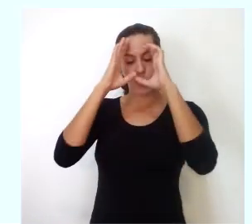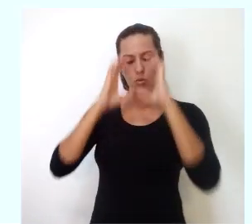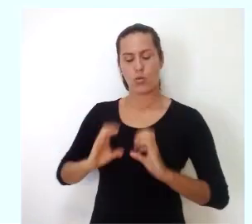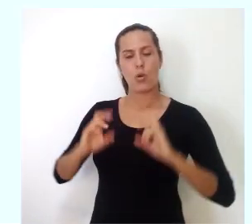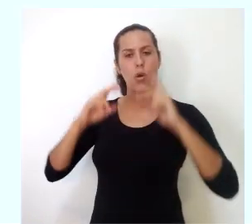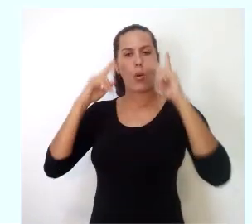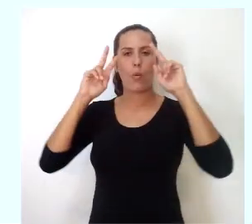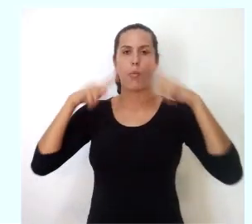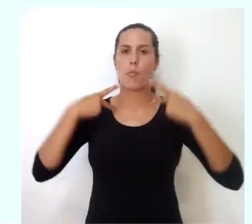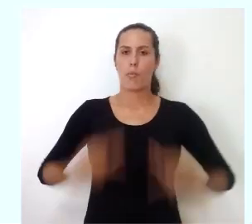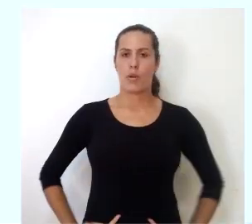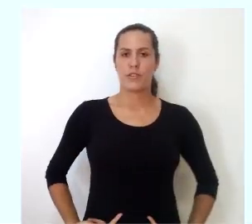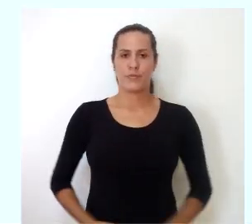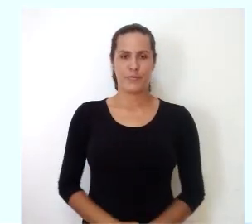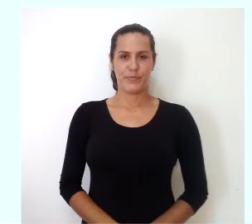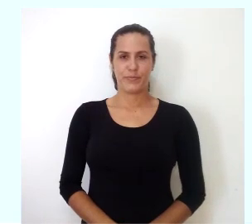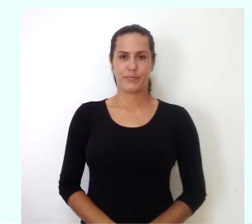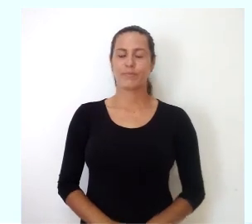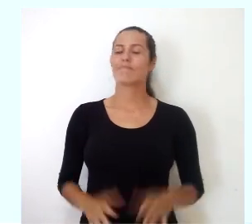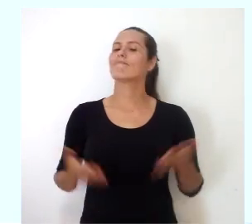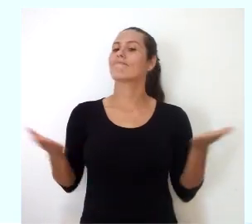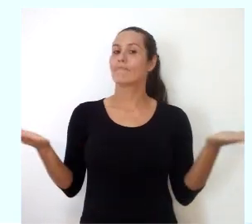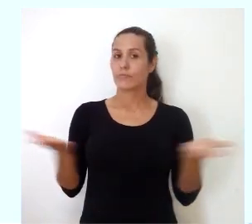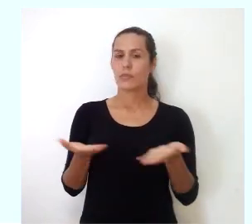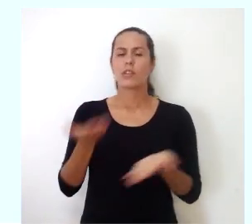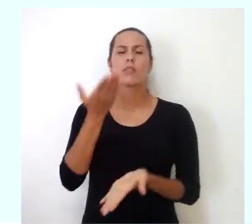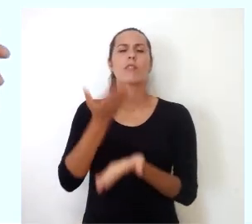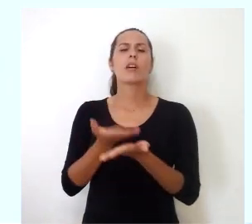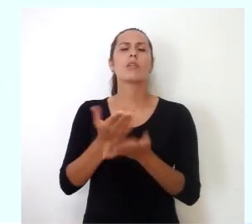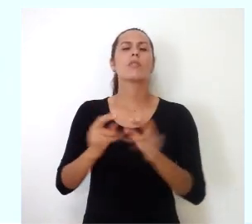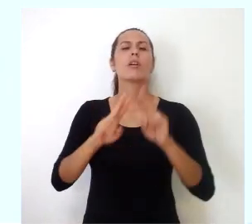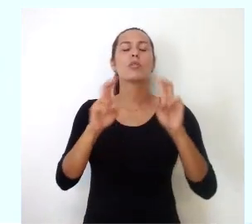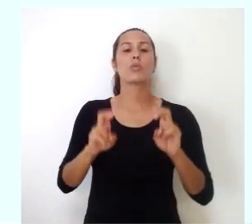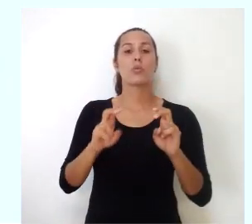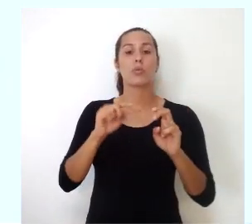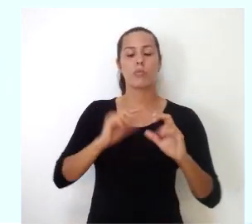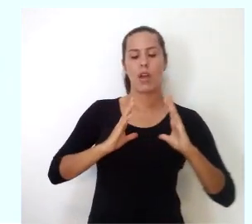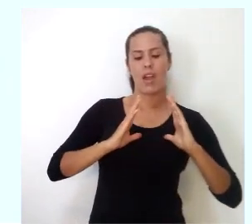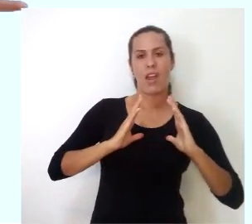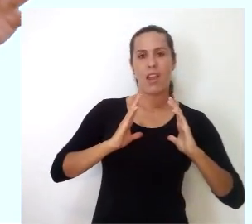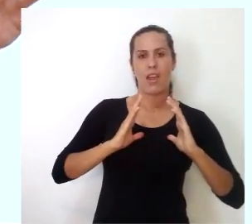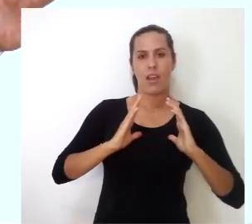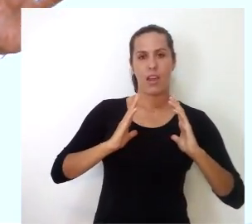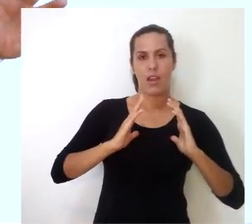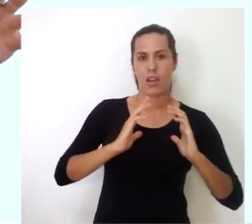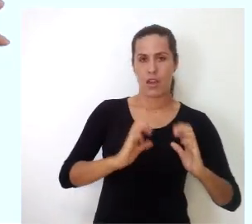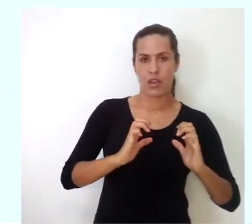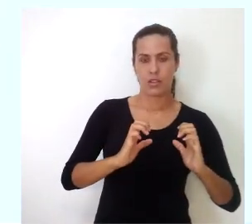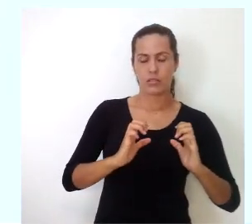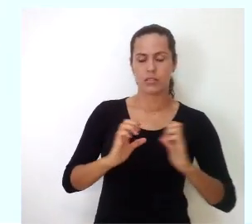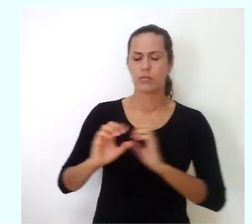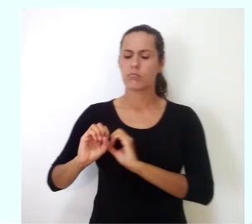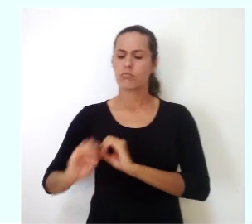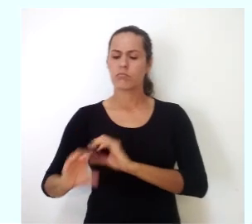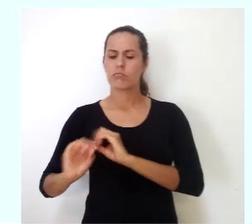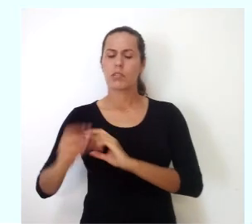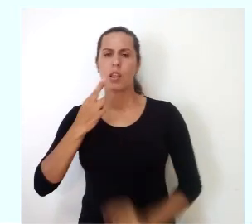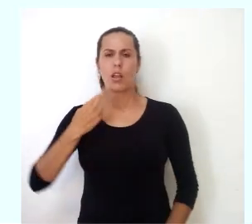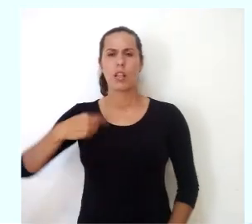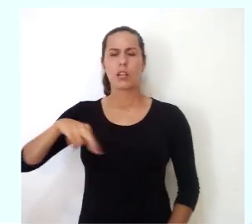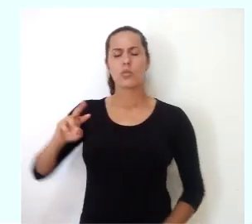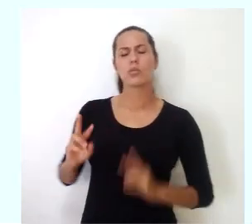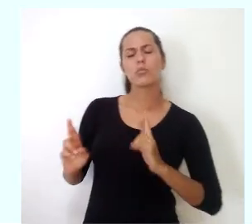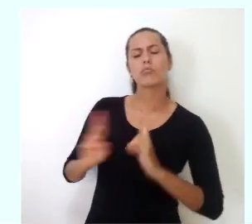comportamentais. Então vejam só aqui, vamos hoje estudar sobre essa relação, o que é ética, o que é ensino